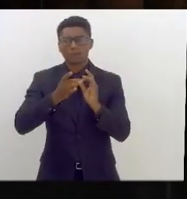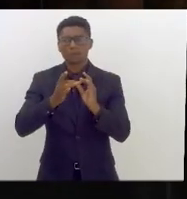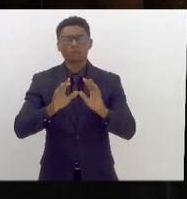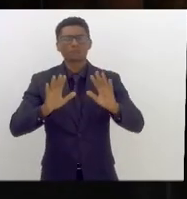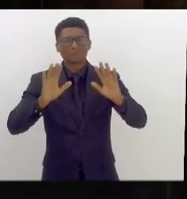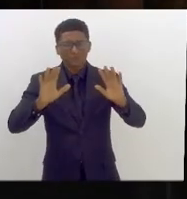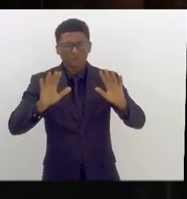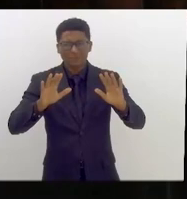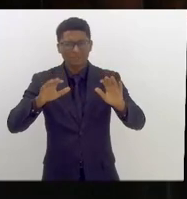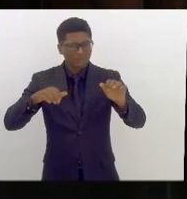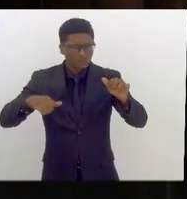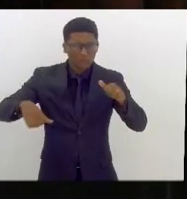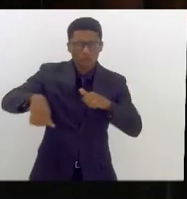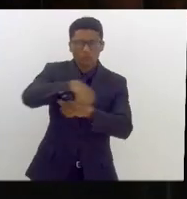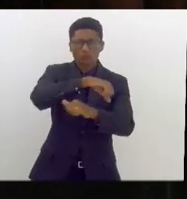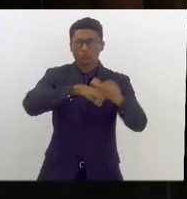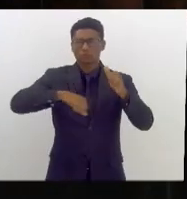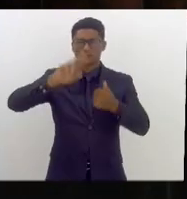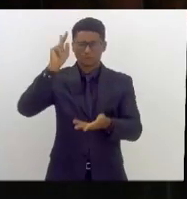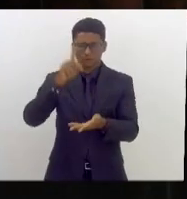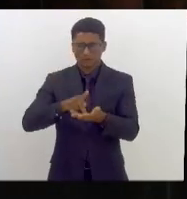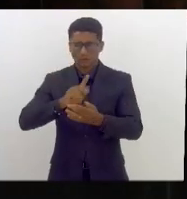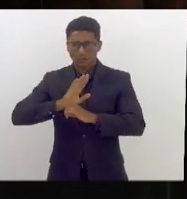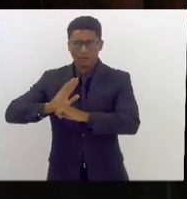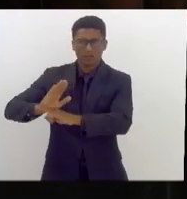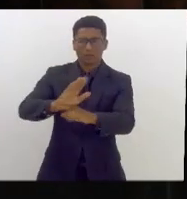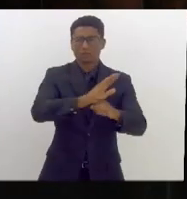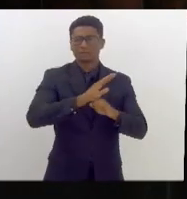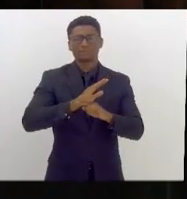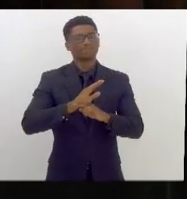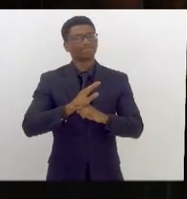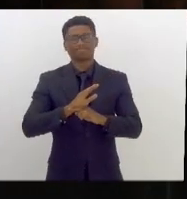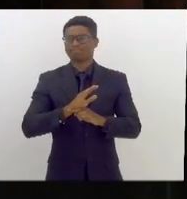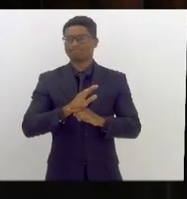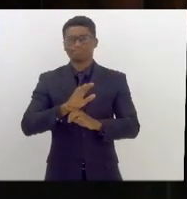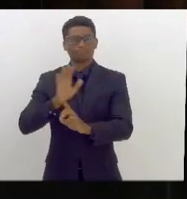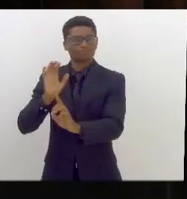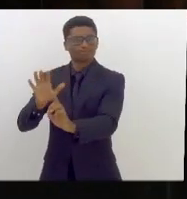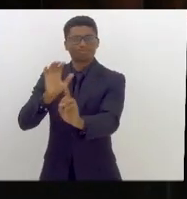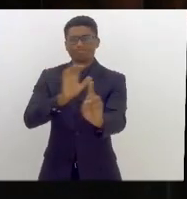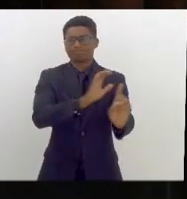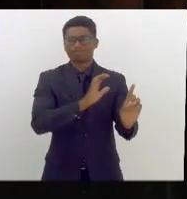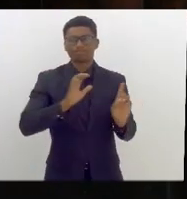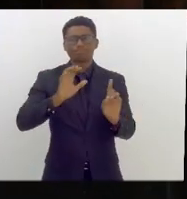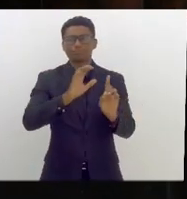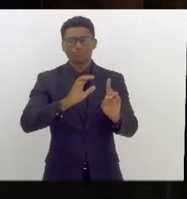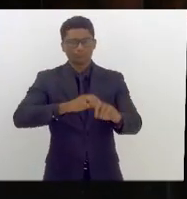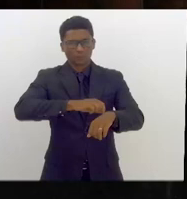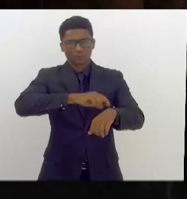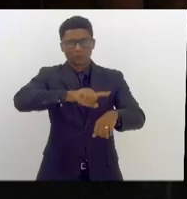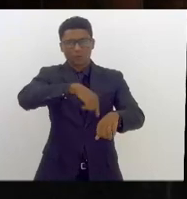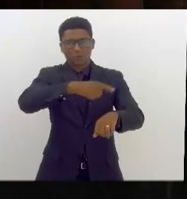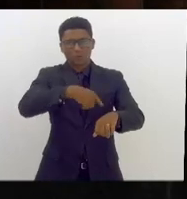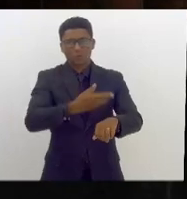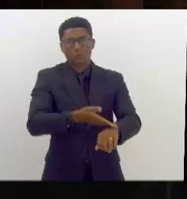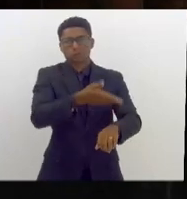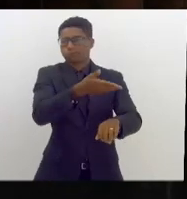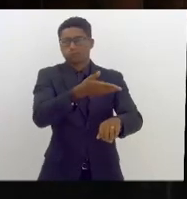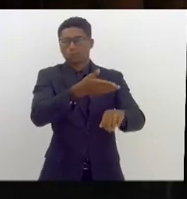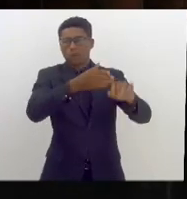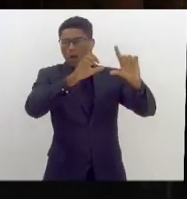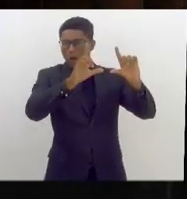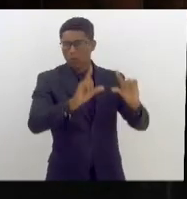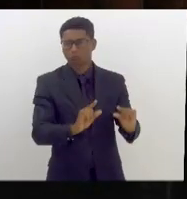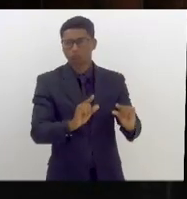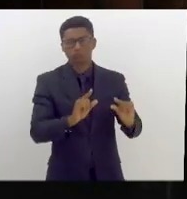trouxeram transformações significativas que impactassem de fato as horas incontáveis que os trabalhadores passam